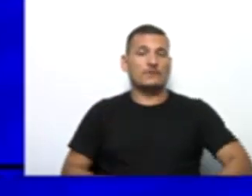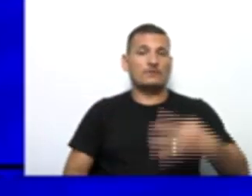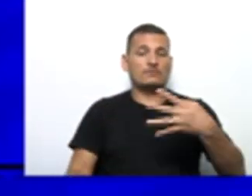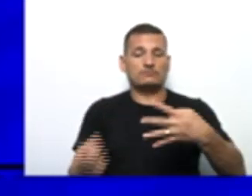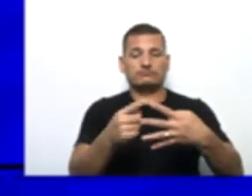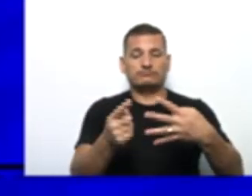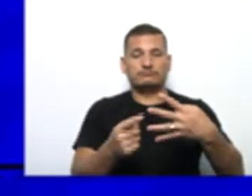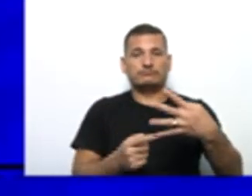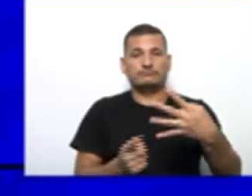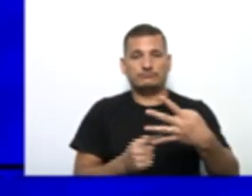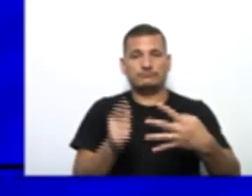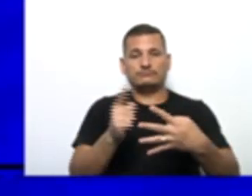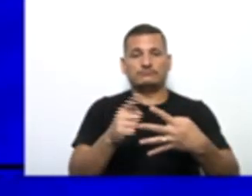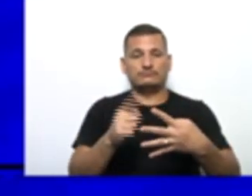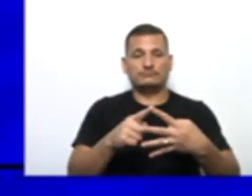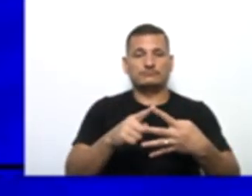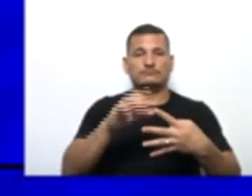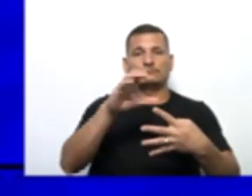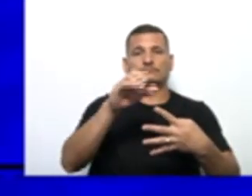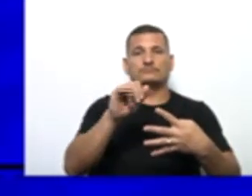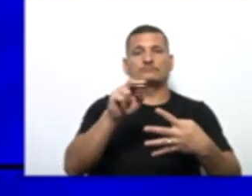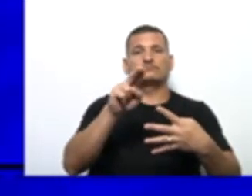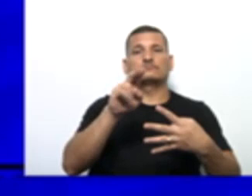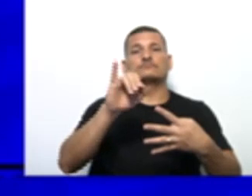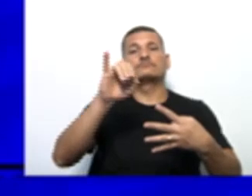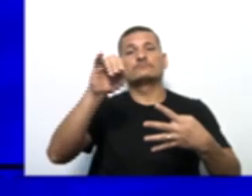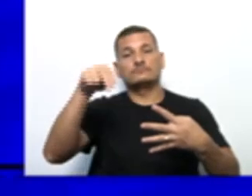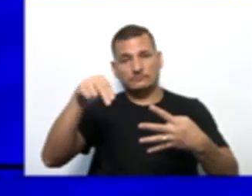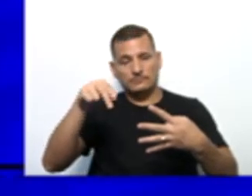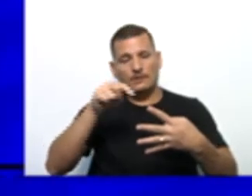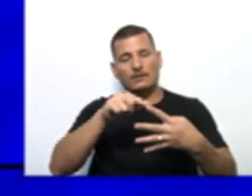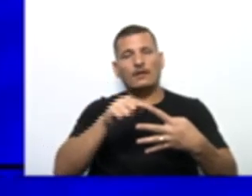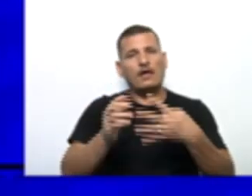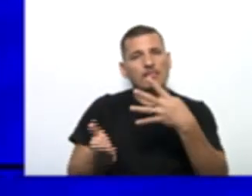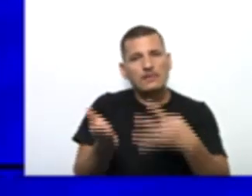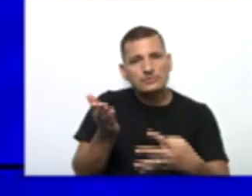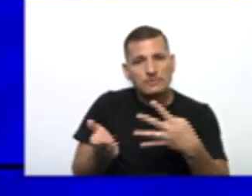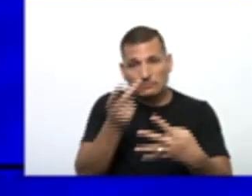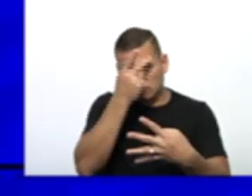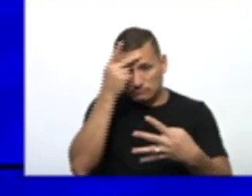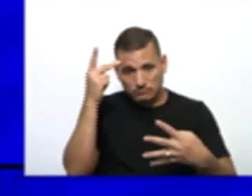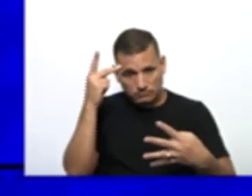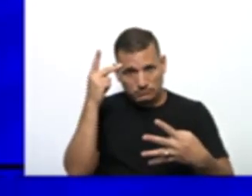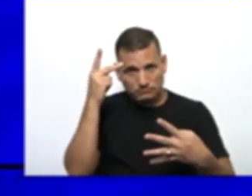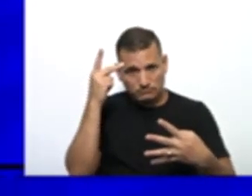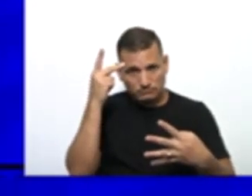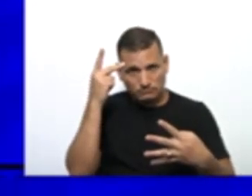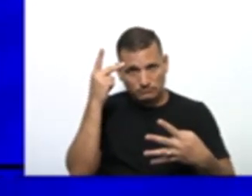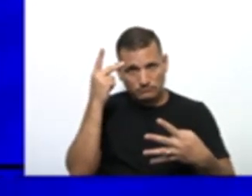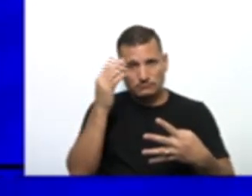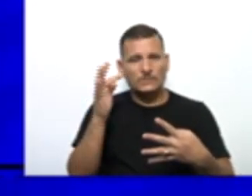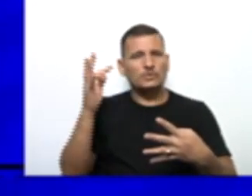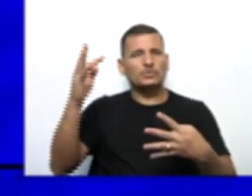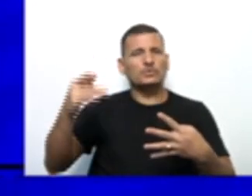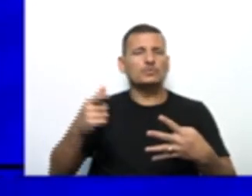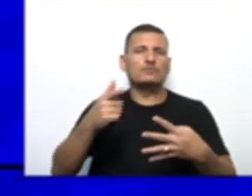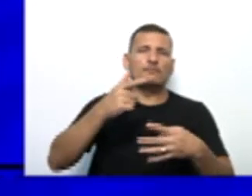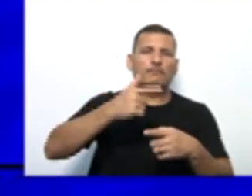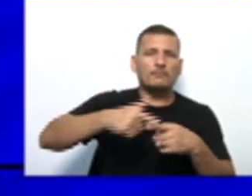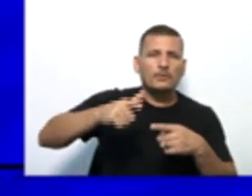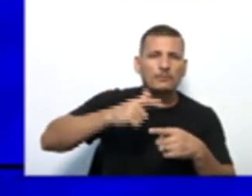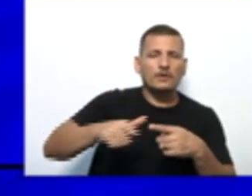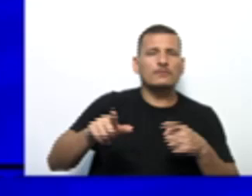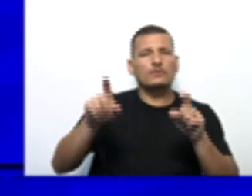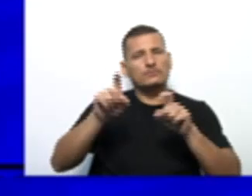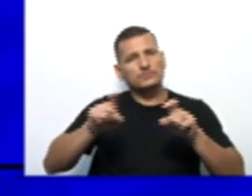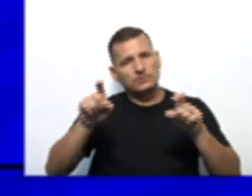CAUIN, Central de Atendimento ao Usuário, é o primeiro nível de atendimento. Todos os chamados de problemas de computador